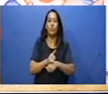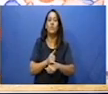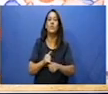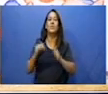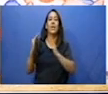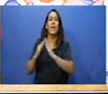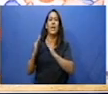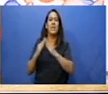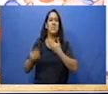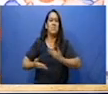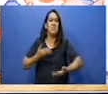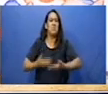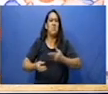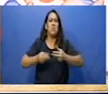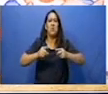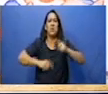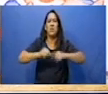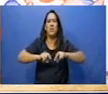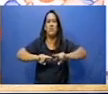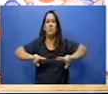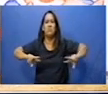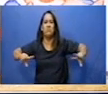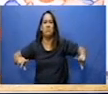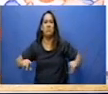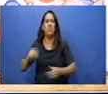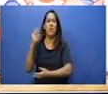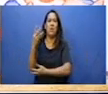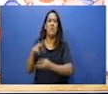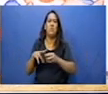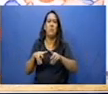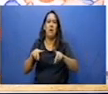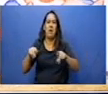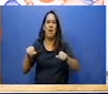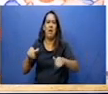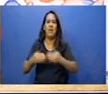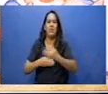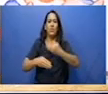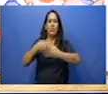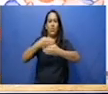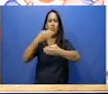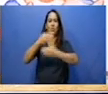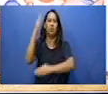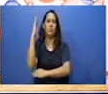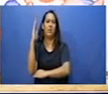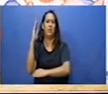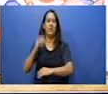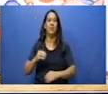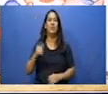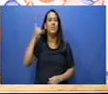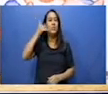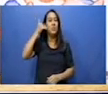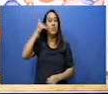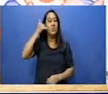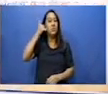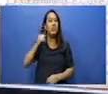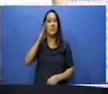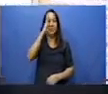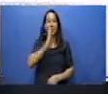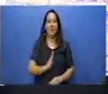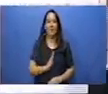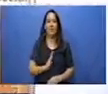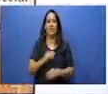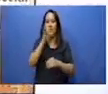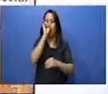com qualquer tipo de material, palha, madeira, tijolos. Disque 0803 Porquinhos.